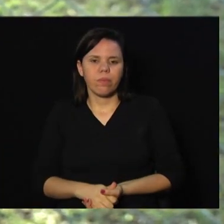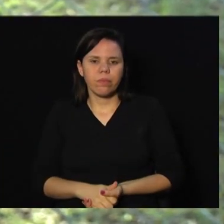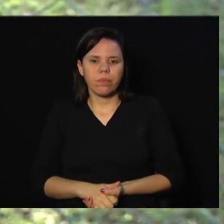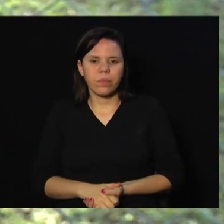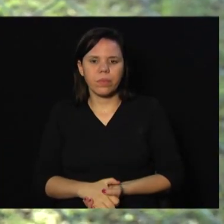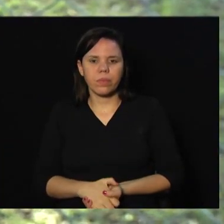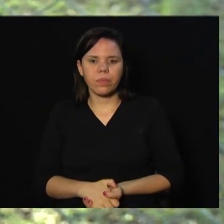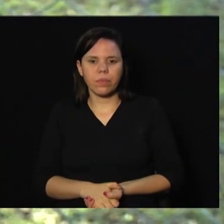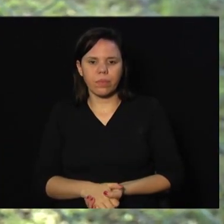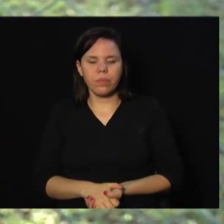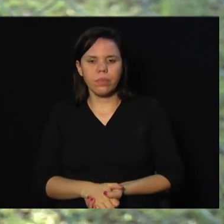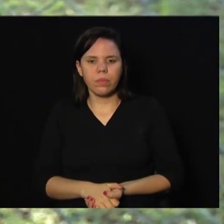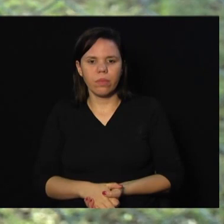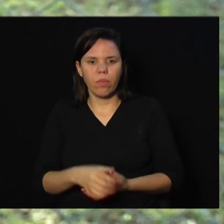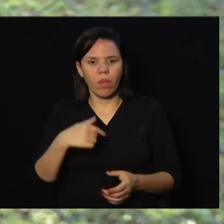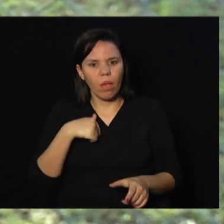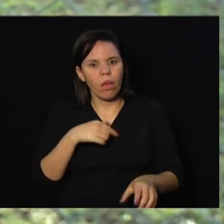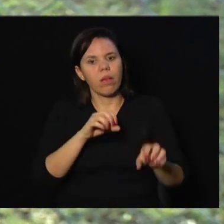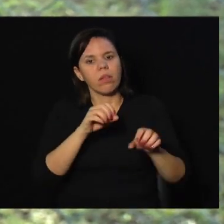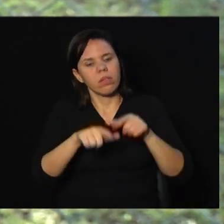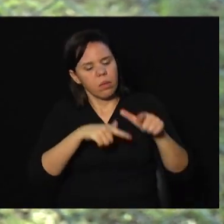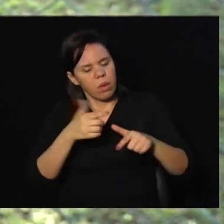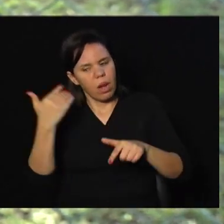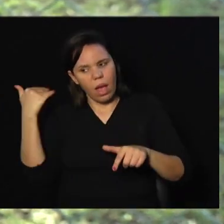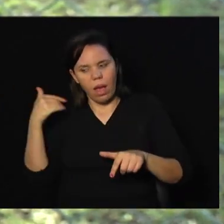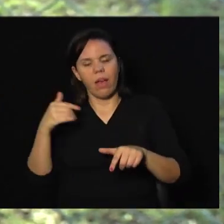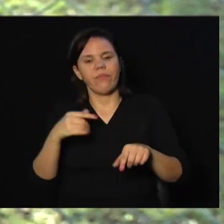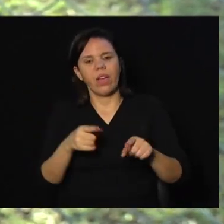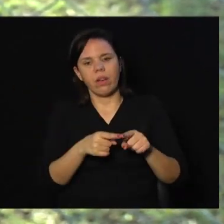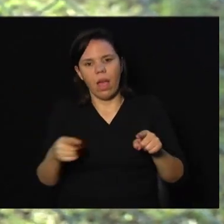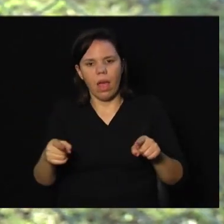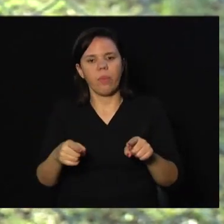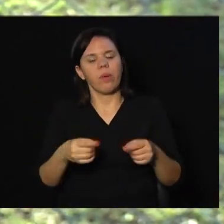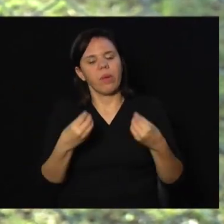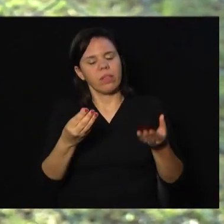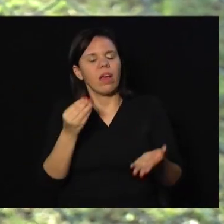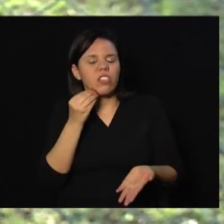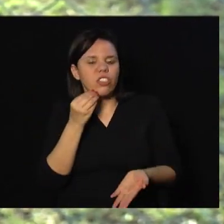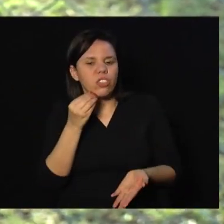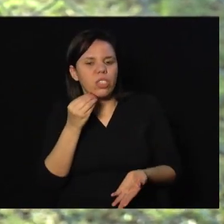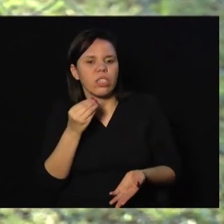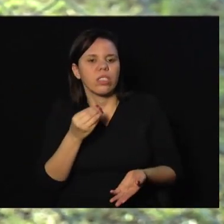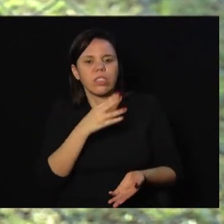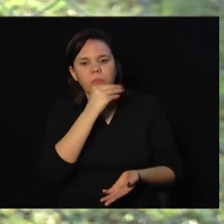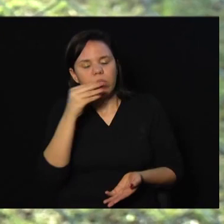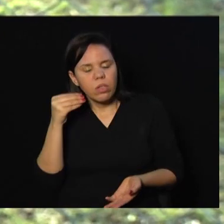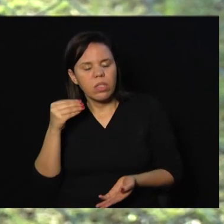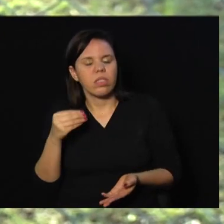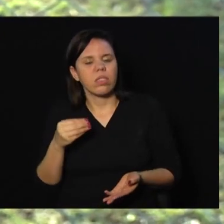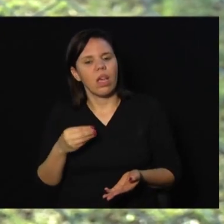base, né, como formador de atleta, dar chances para os meninos e tal. Então hoje é isso que nós fazemos,